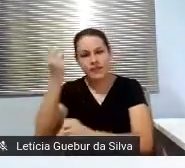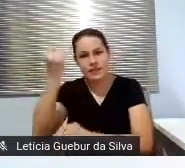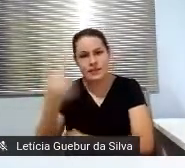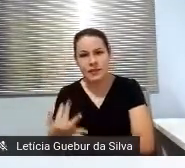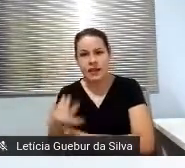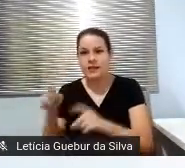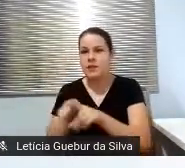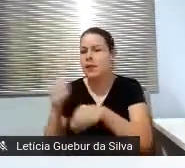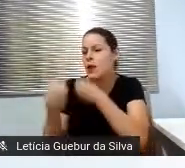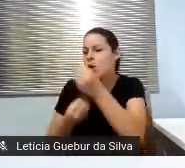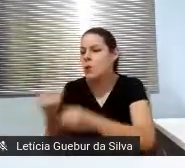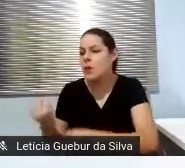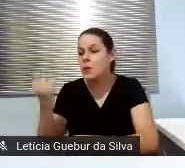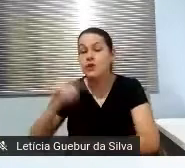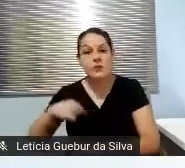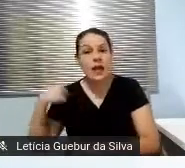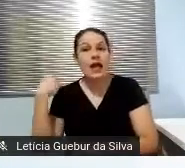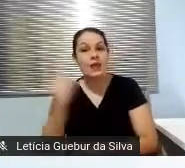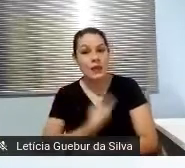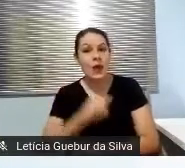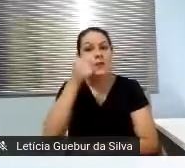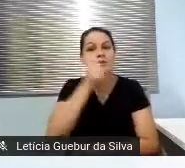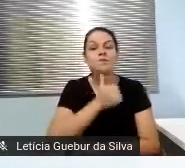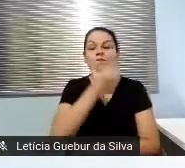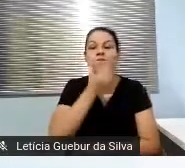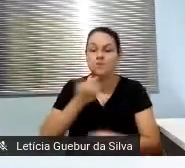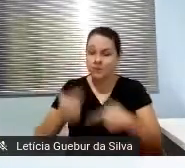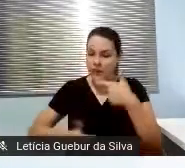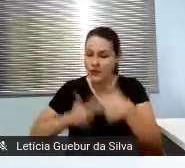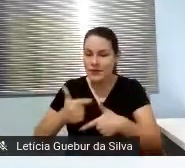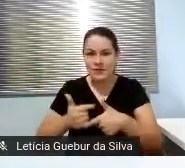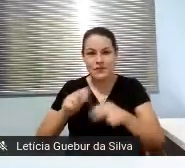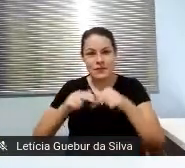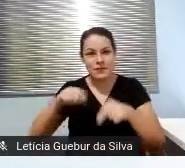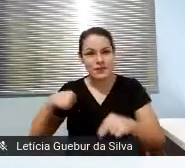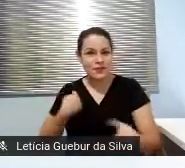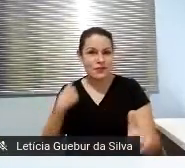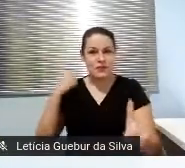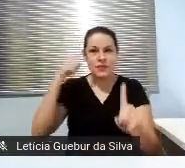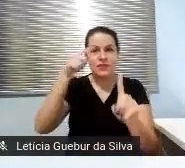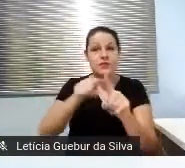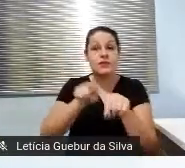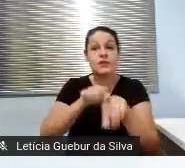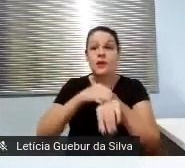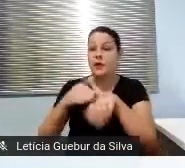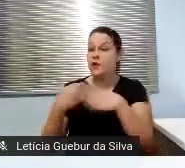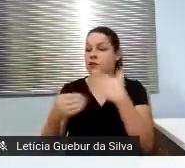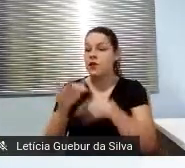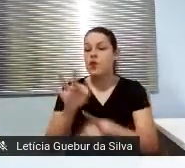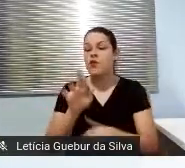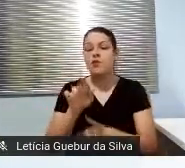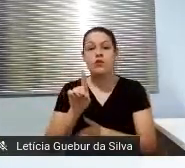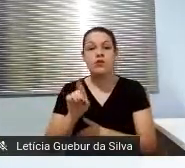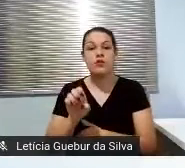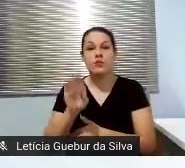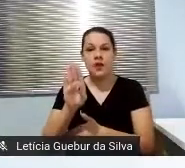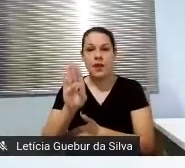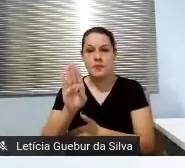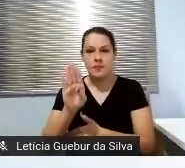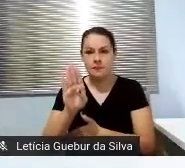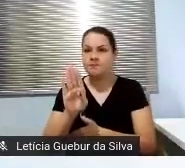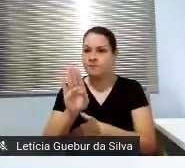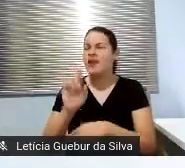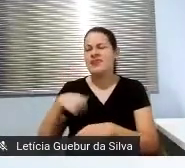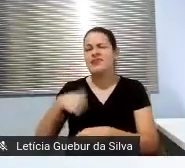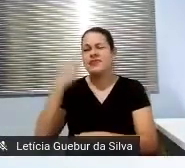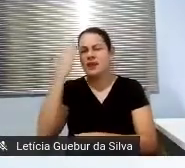importante para nós, trabalhadores e trabalhadoras. O nosso objetivo aqui também, na sequência, é falar sobre o Fundeb, né, que foi rejeitado pelo Senado